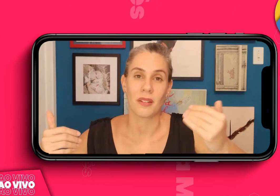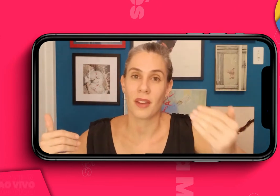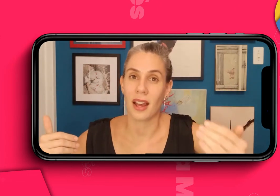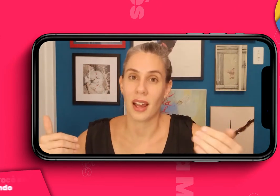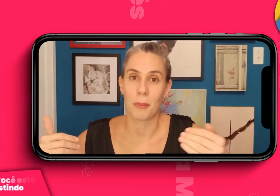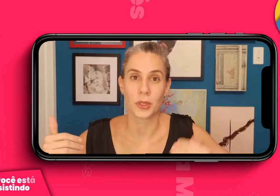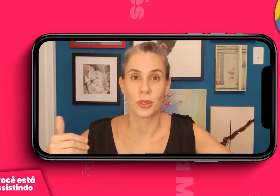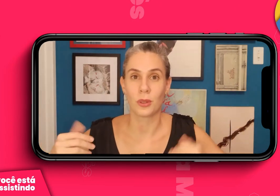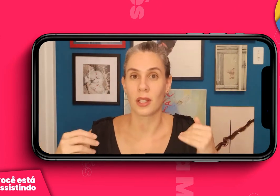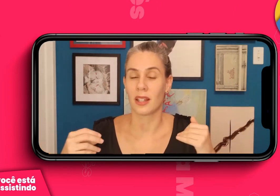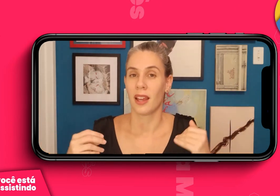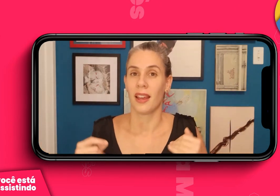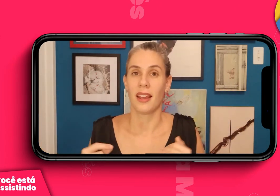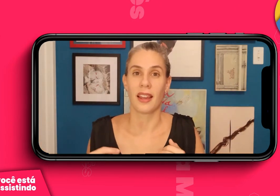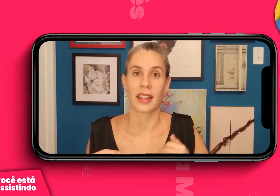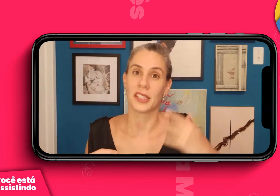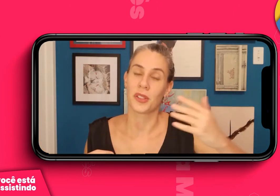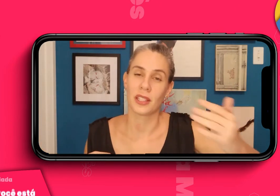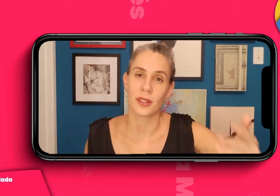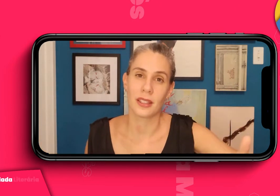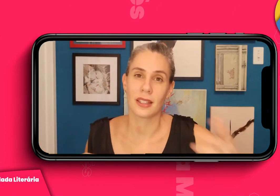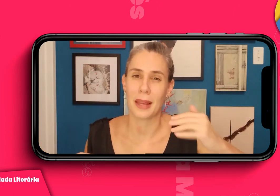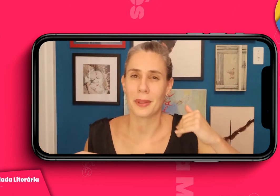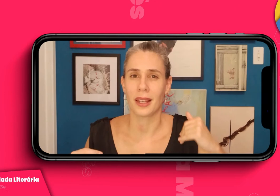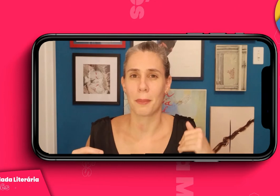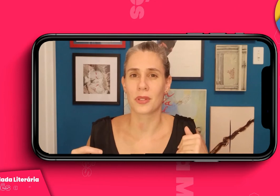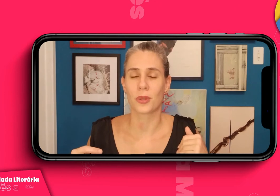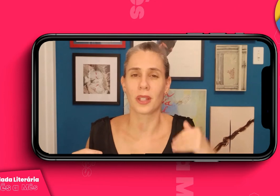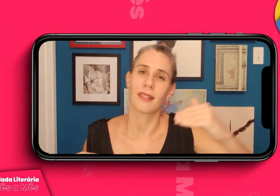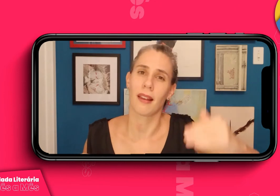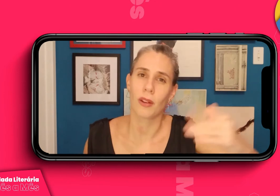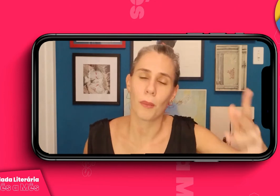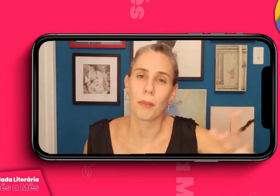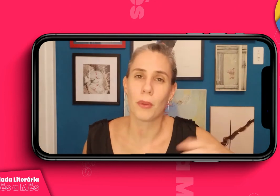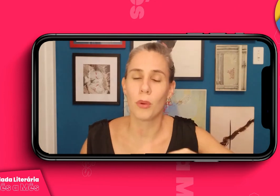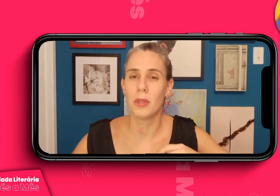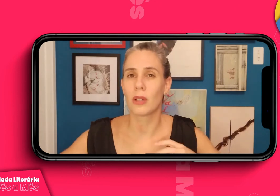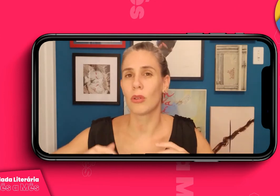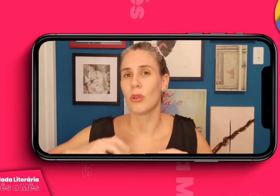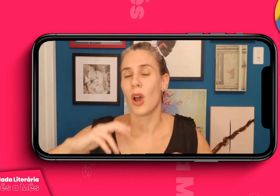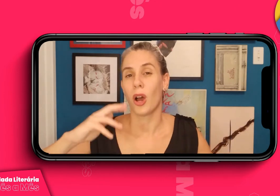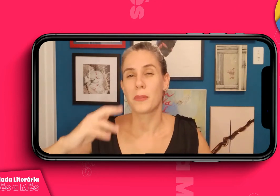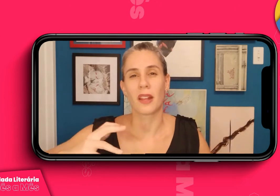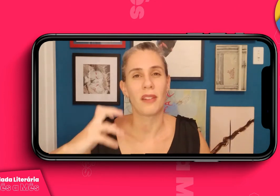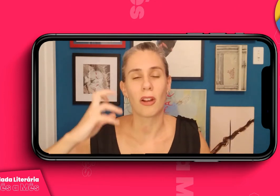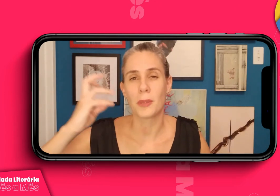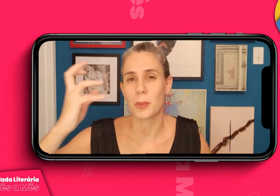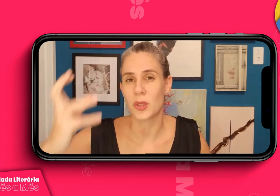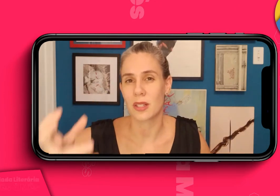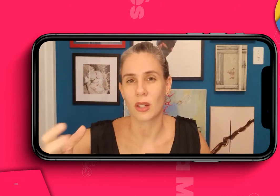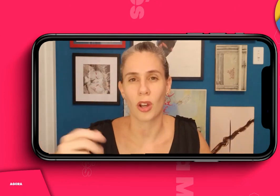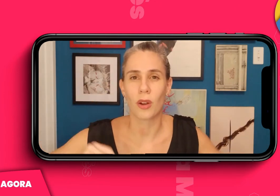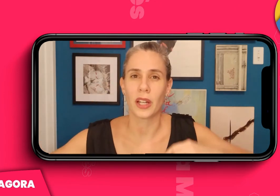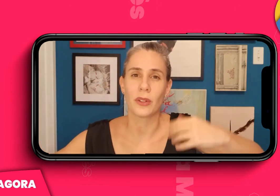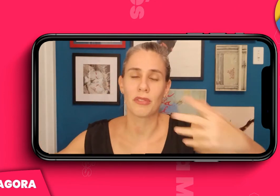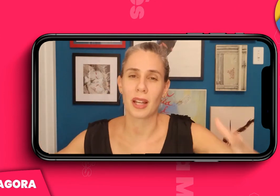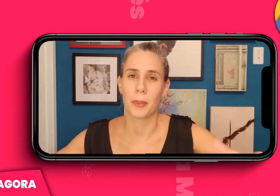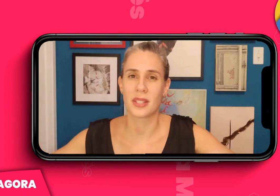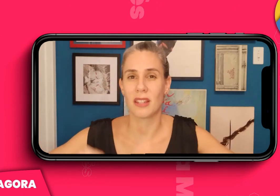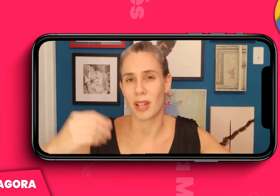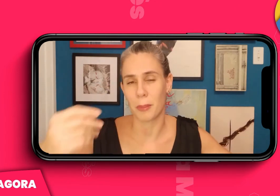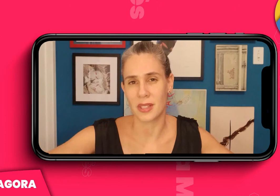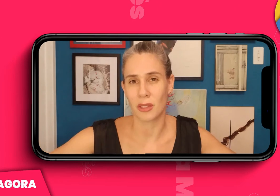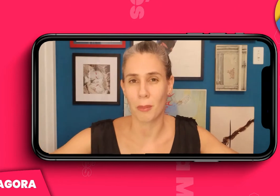Então, observar a postura questionadora de determinada pessoa que está ali como público, observar como as pessoas se colocam e